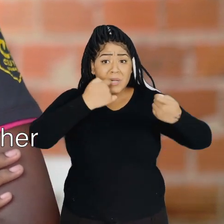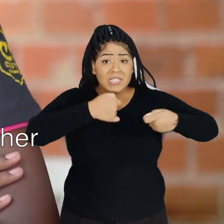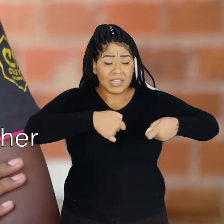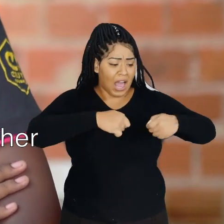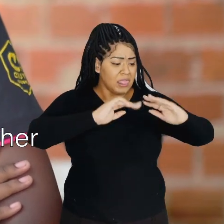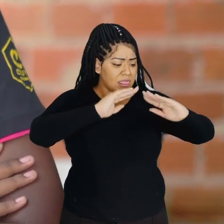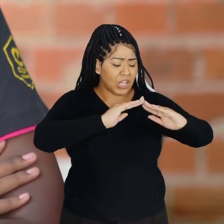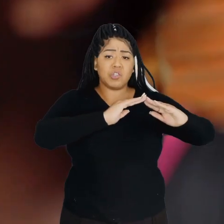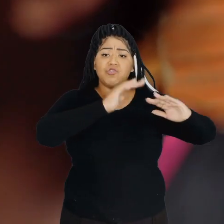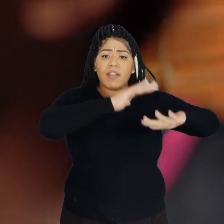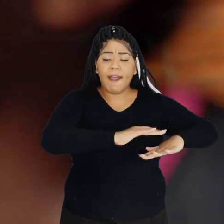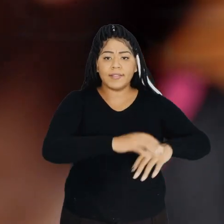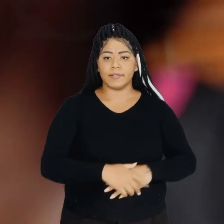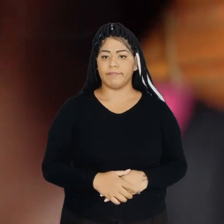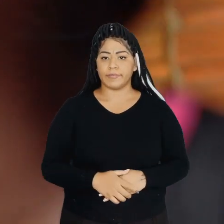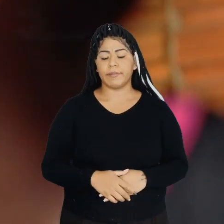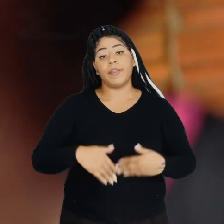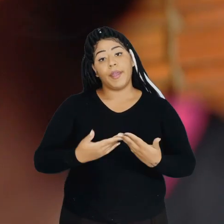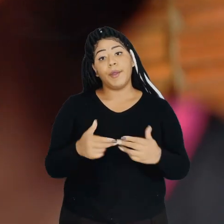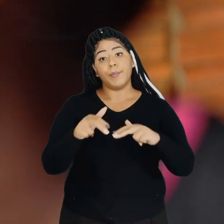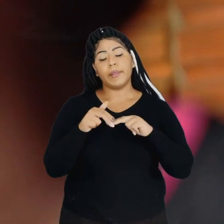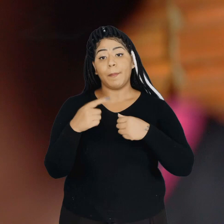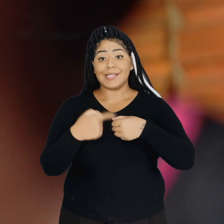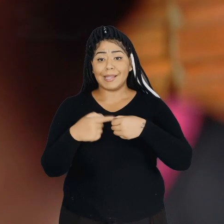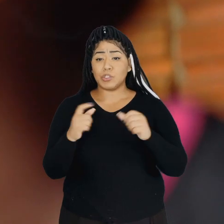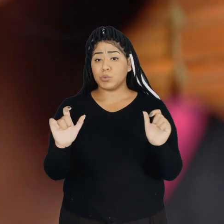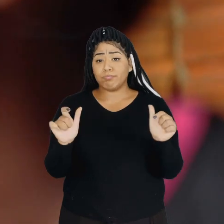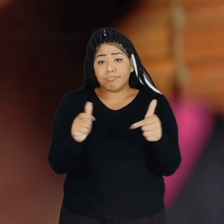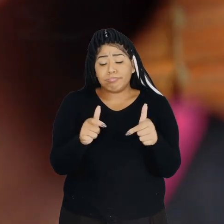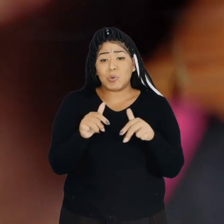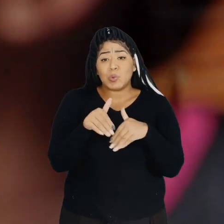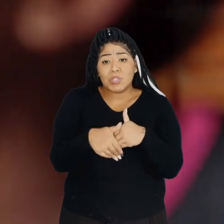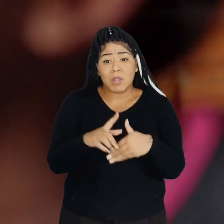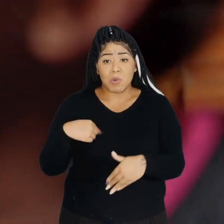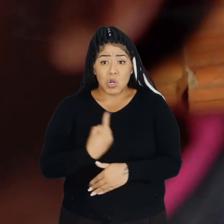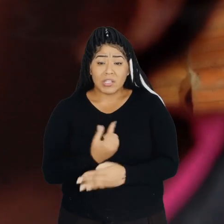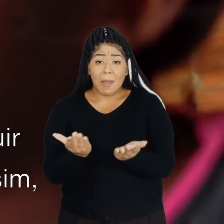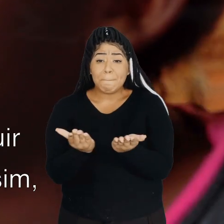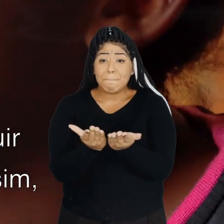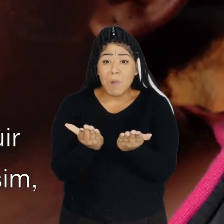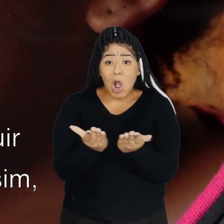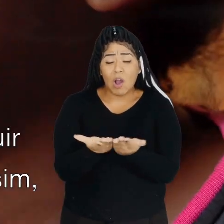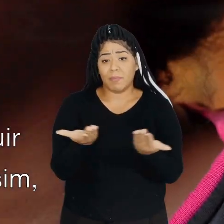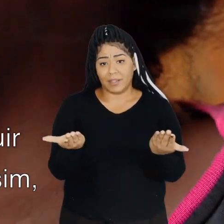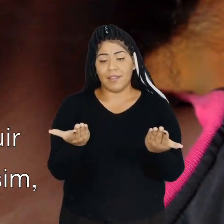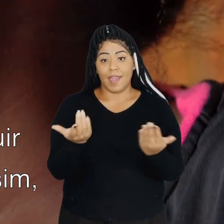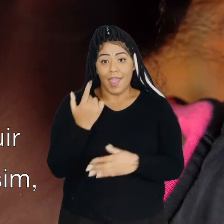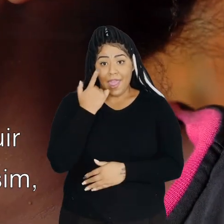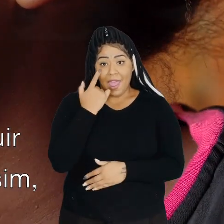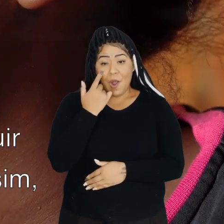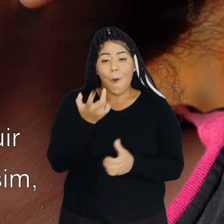e também que por ser uma cidade pequena e por a gente ser pobre, ia dificultar